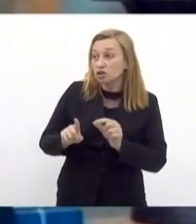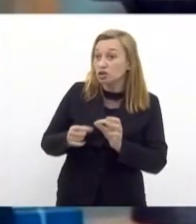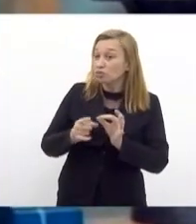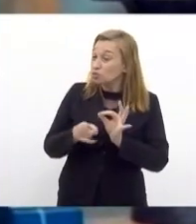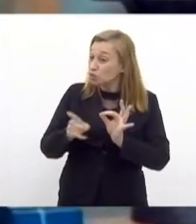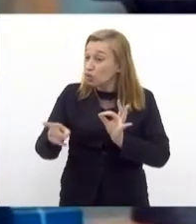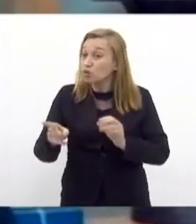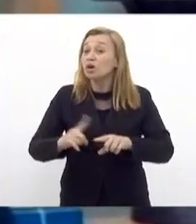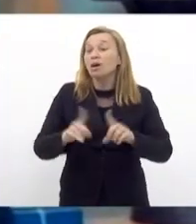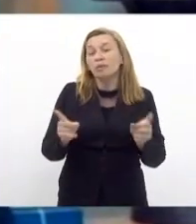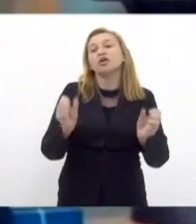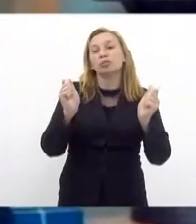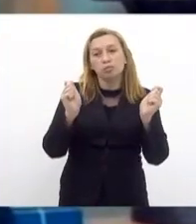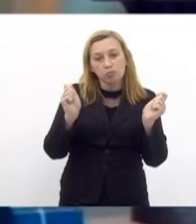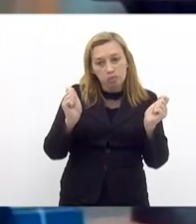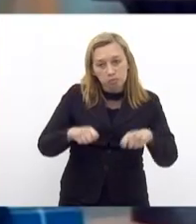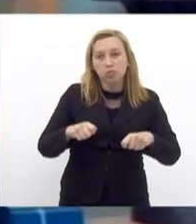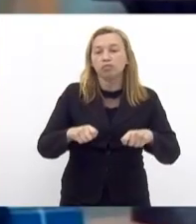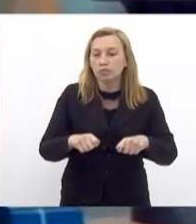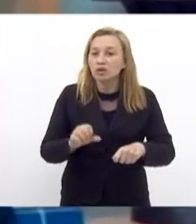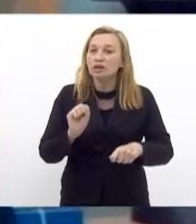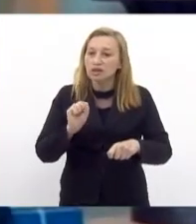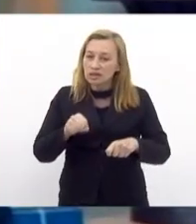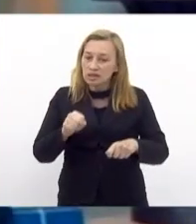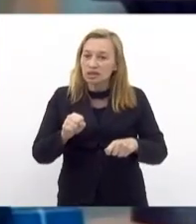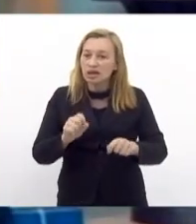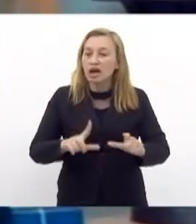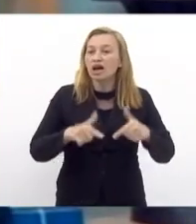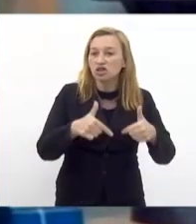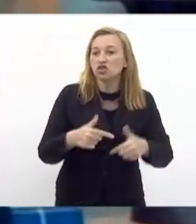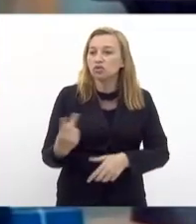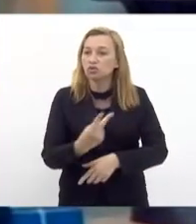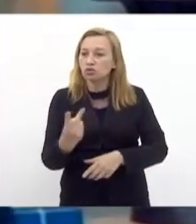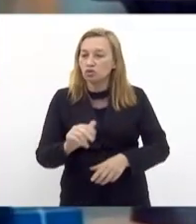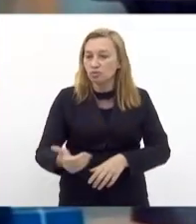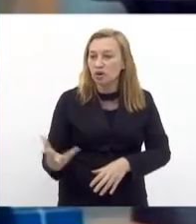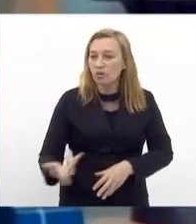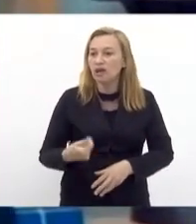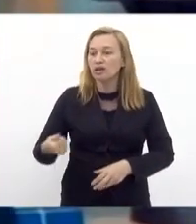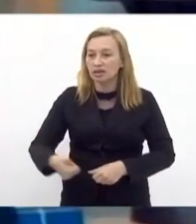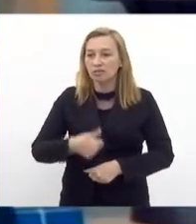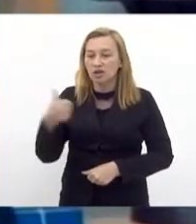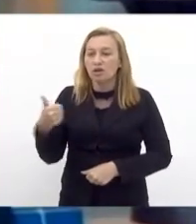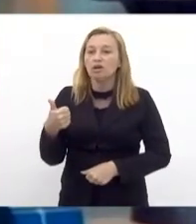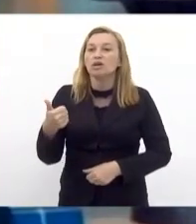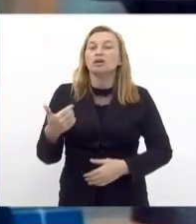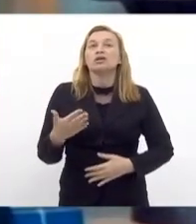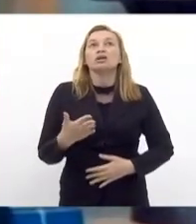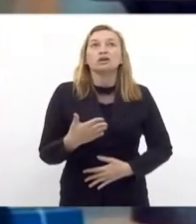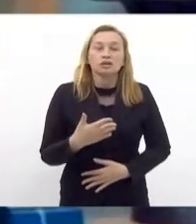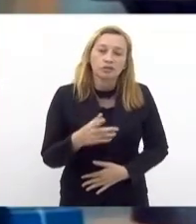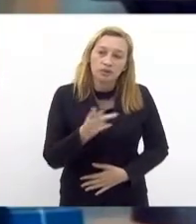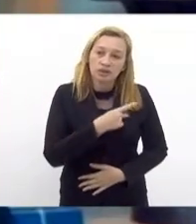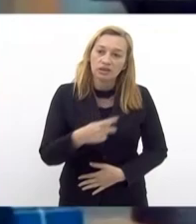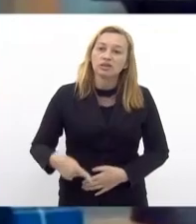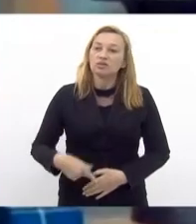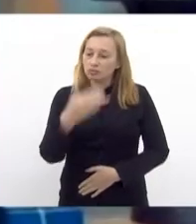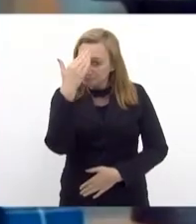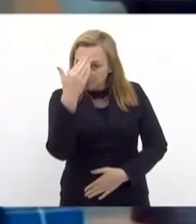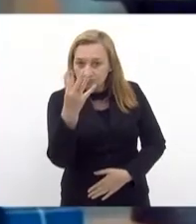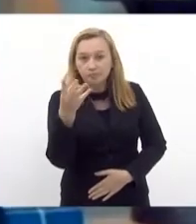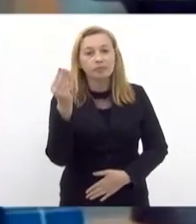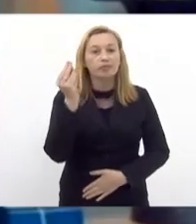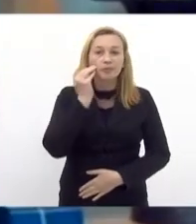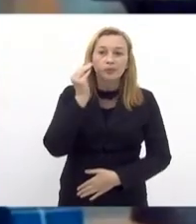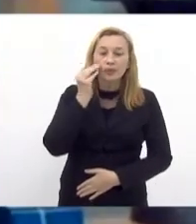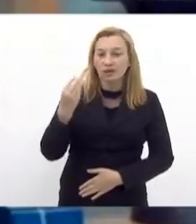nós podemos potencializar e muito o funcionamento dos dois de forma complementar. Seria isso, presidente, e agradeço a